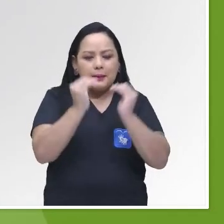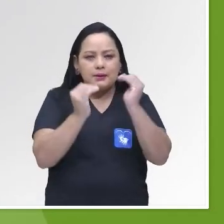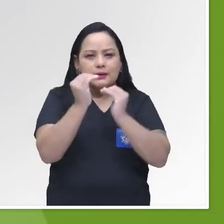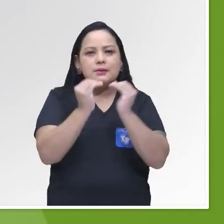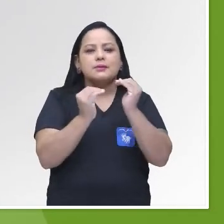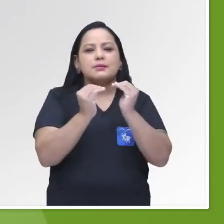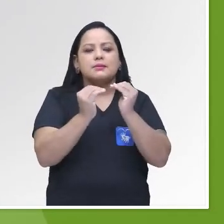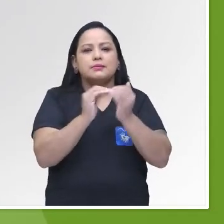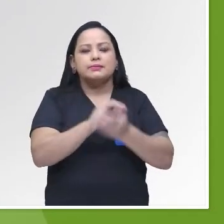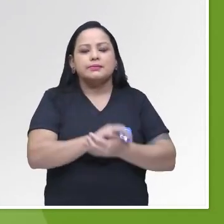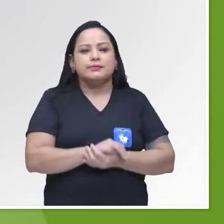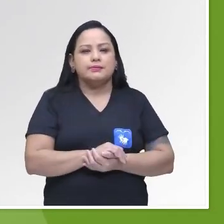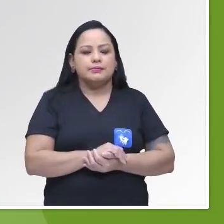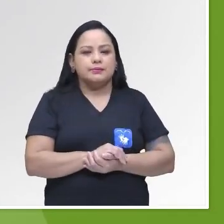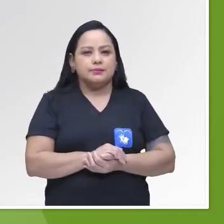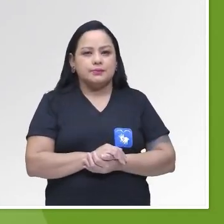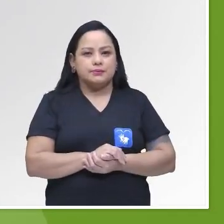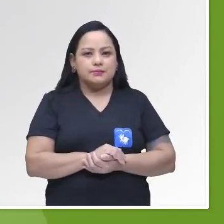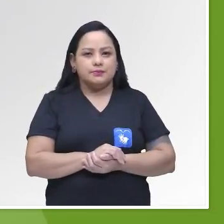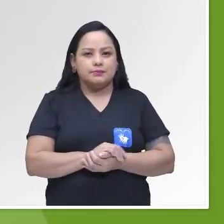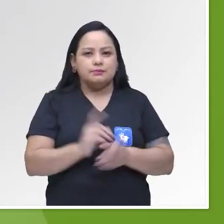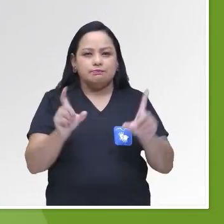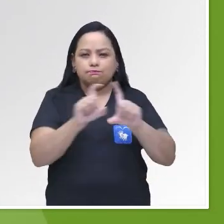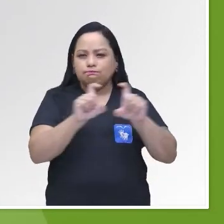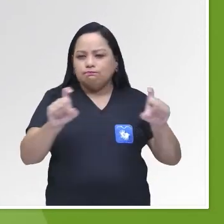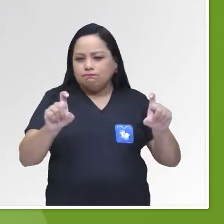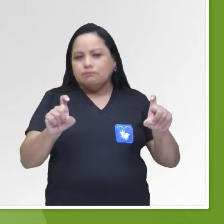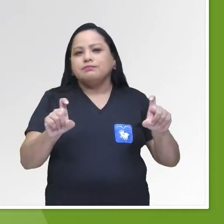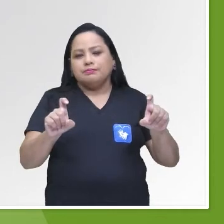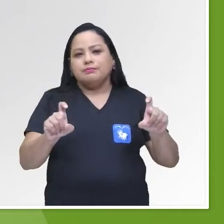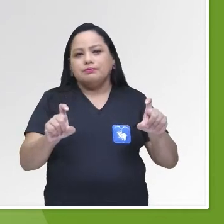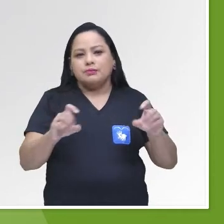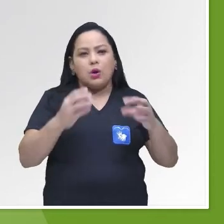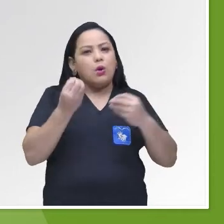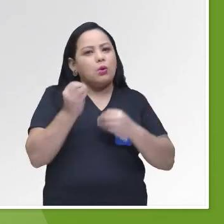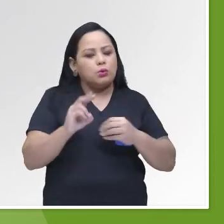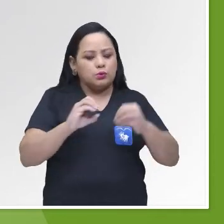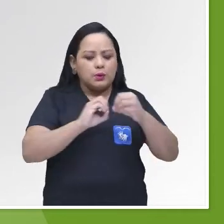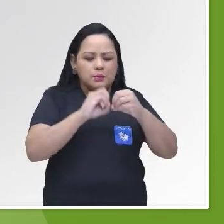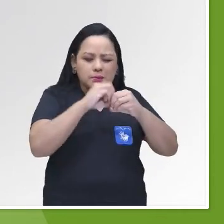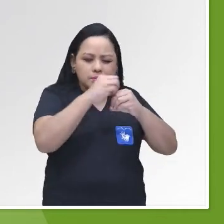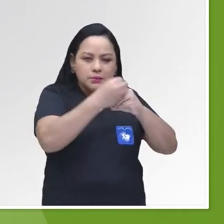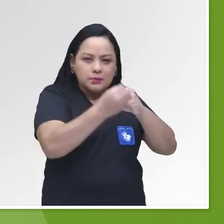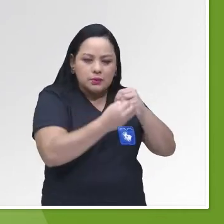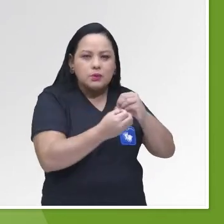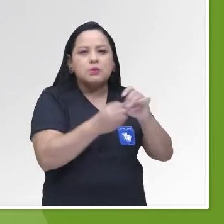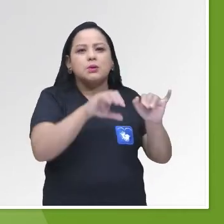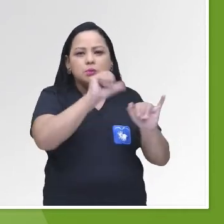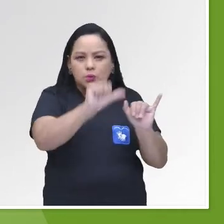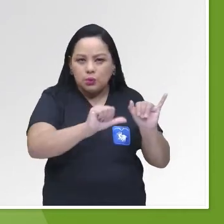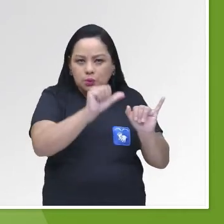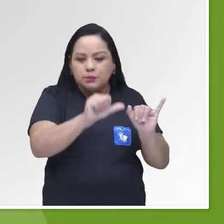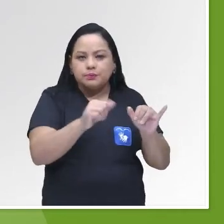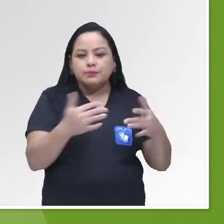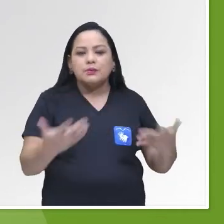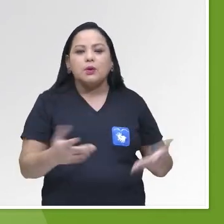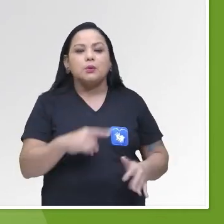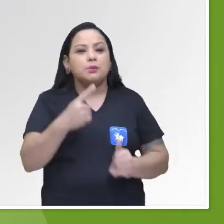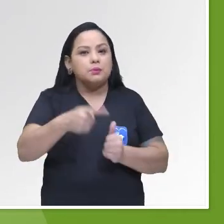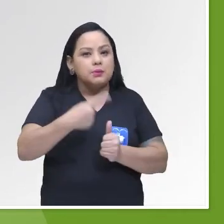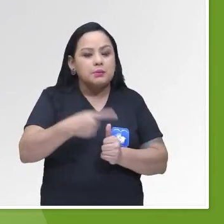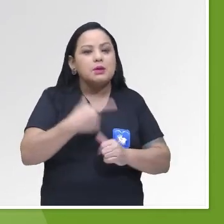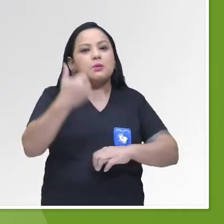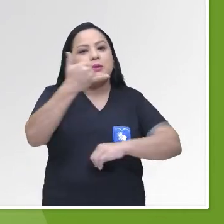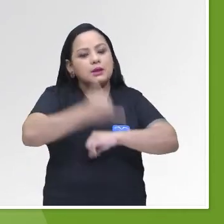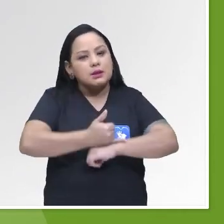balanceamento de uma molécula, né, numa reação química. Então, primeiro é o